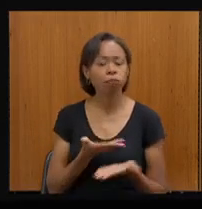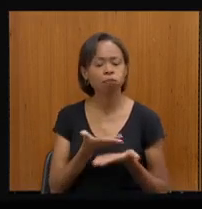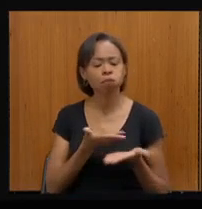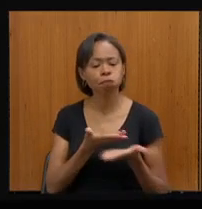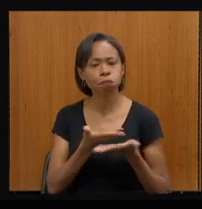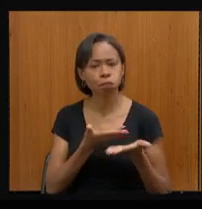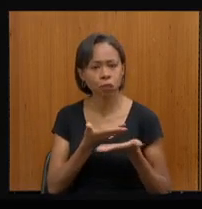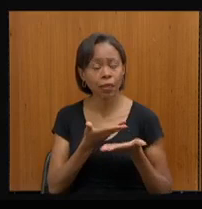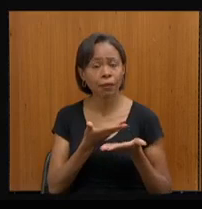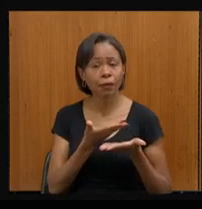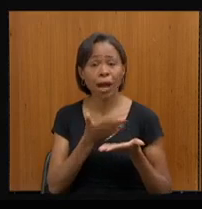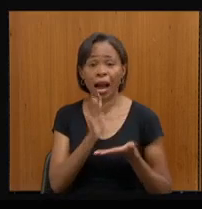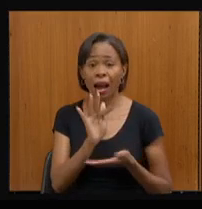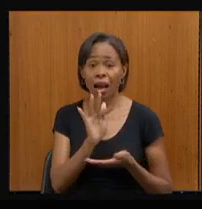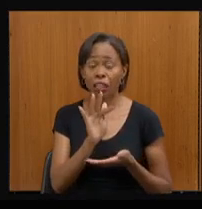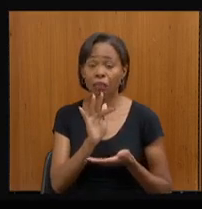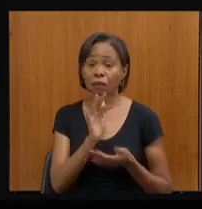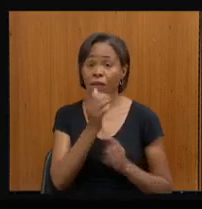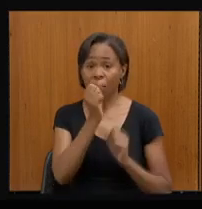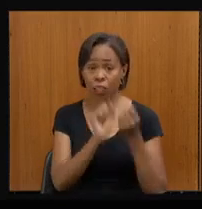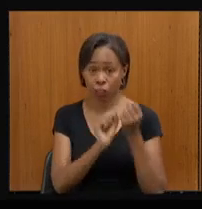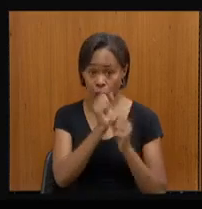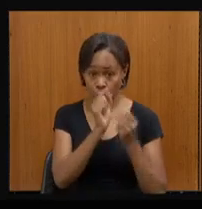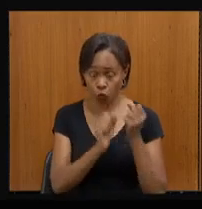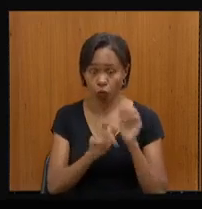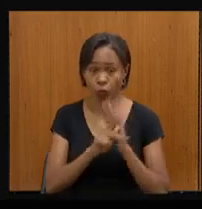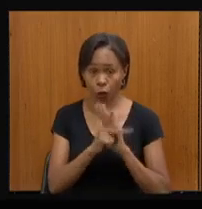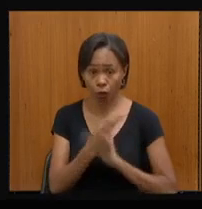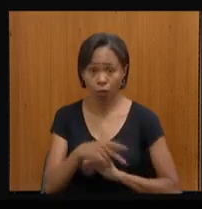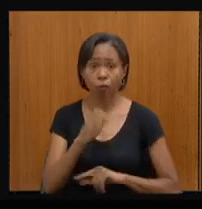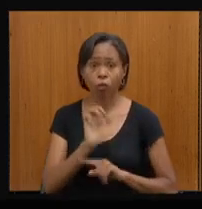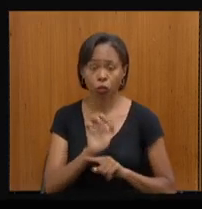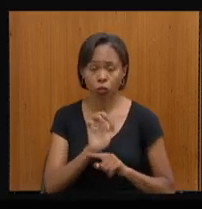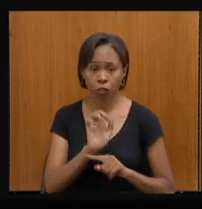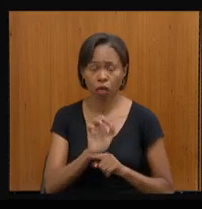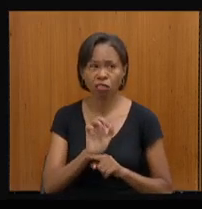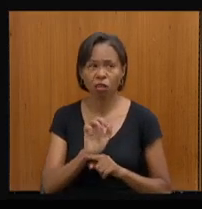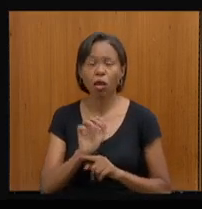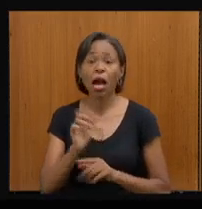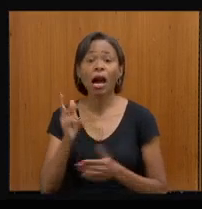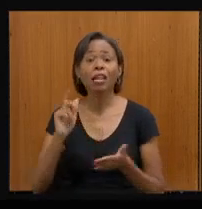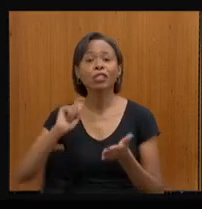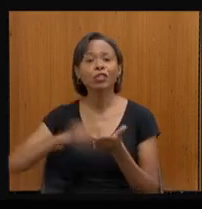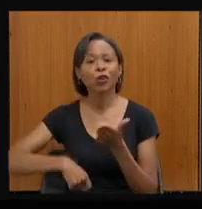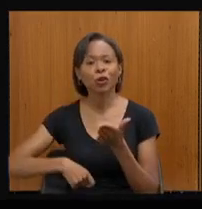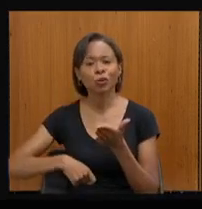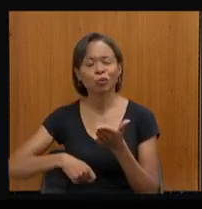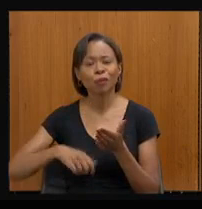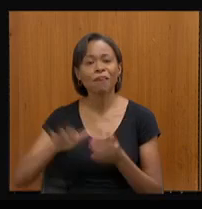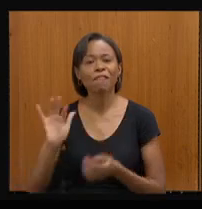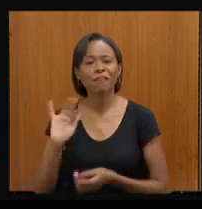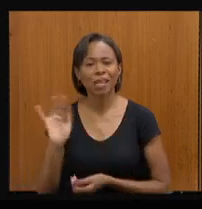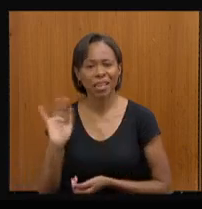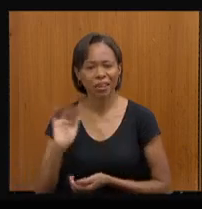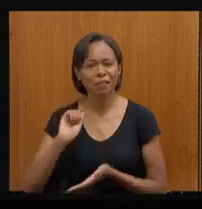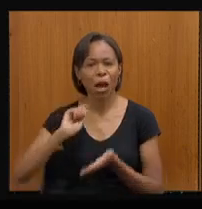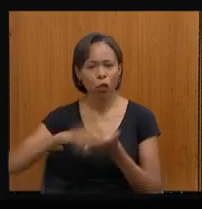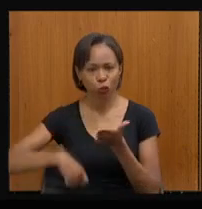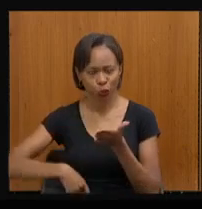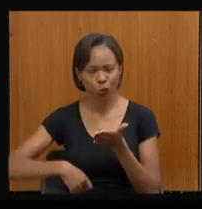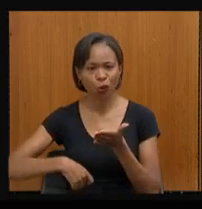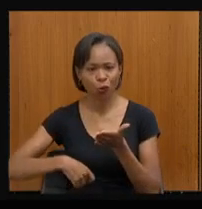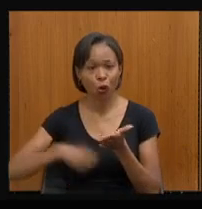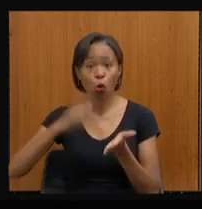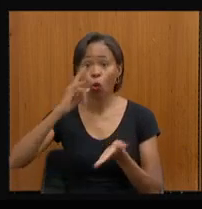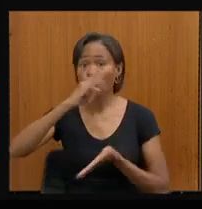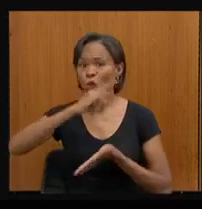Federação das indústrias do Estado de tal forma que já assinou em fevereiro desse ano o memorando de entendimento do